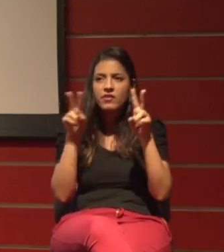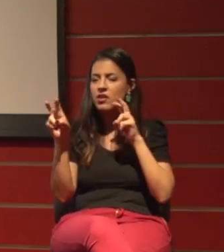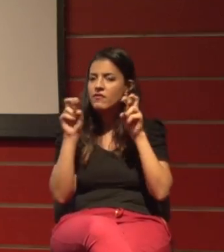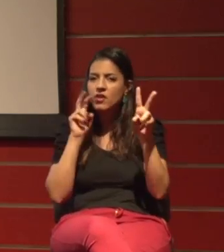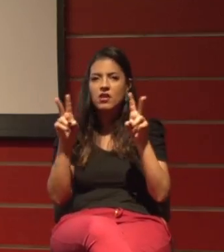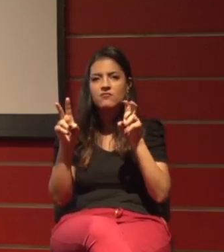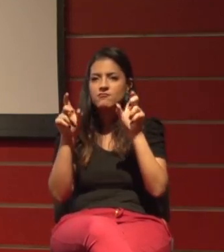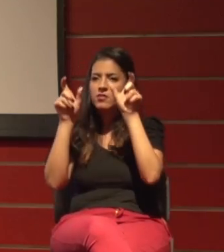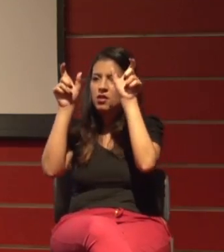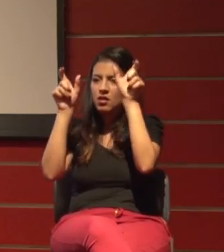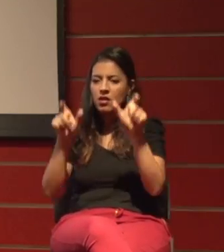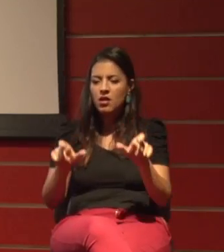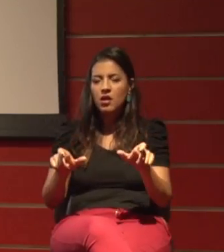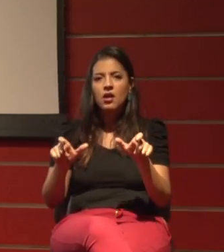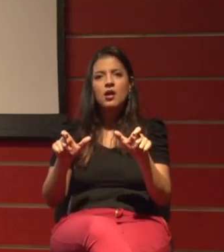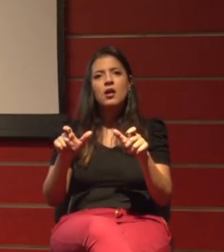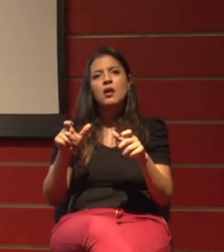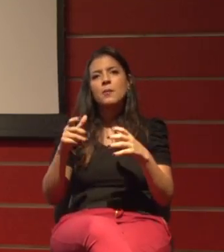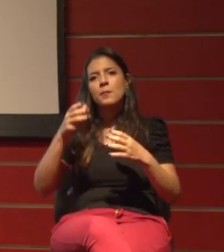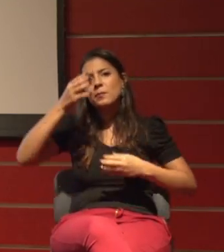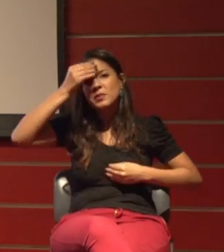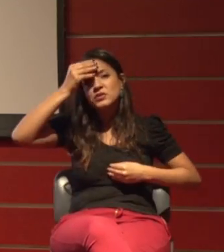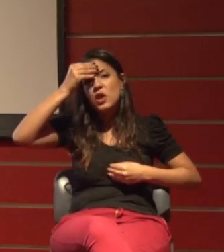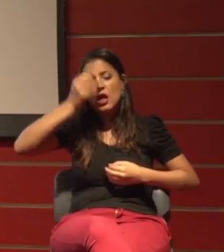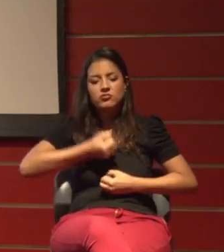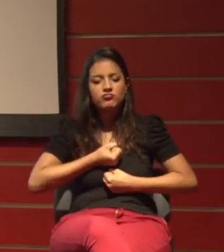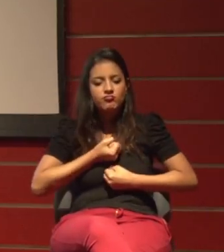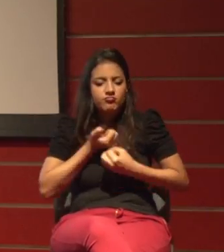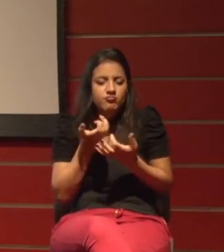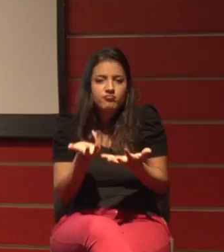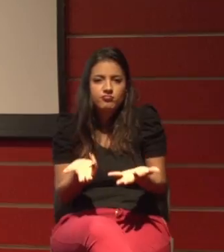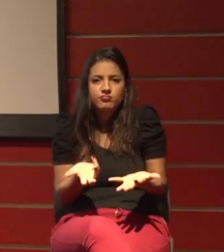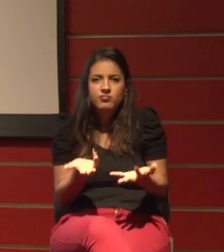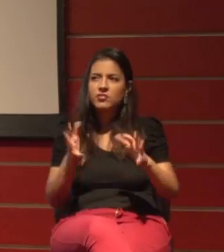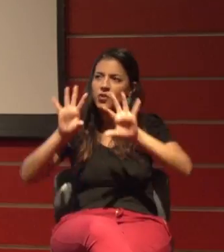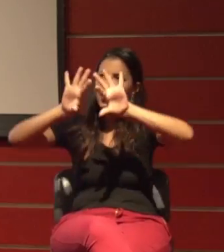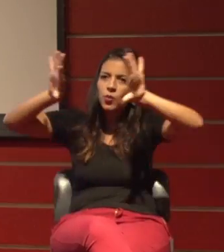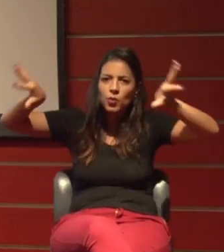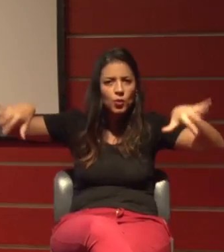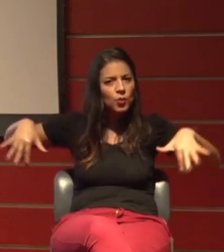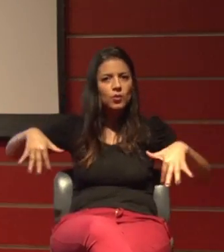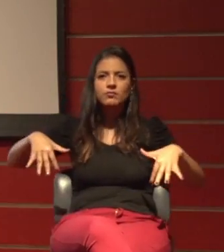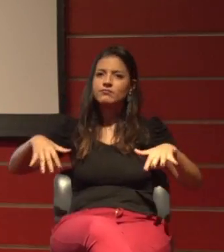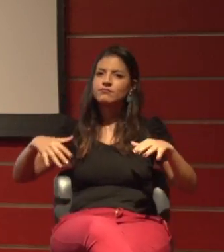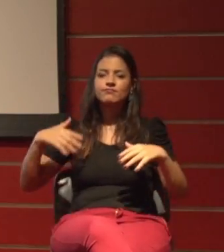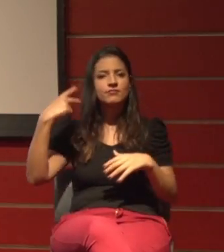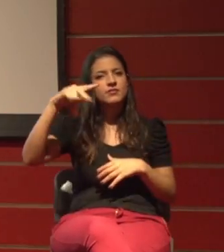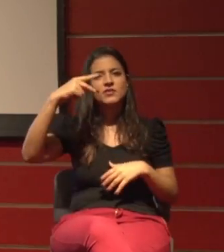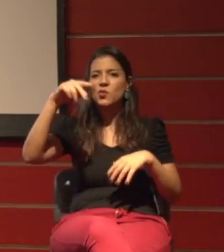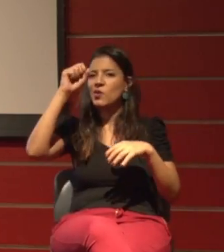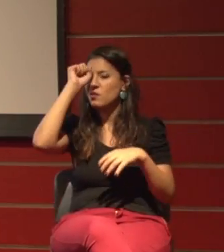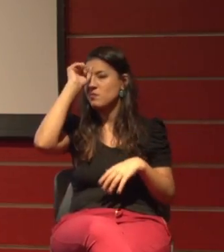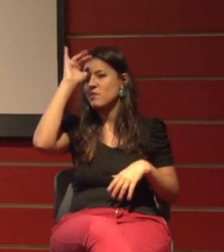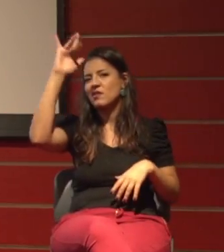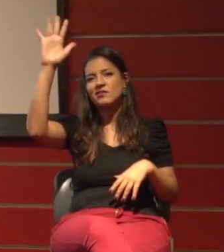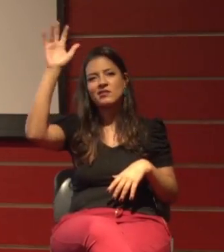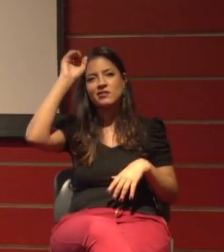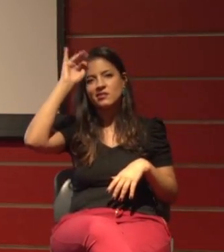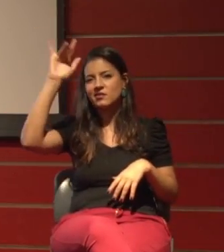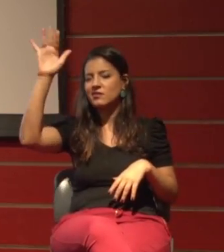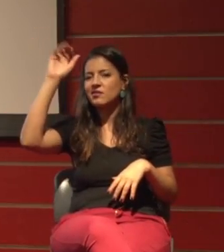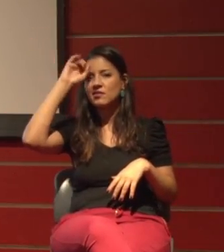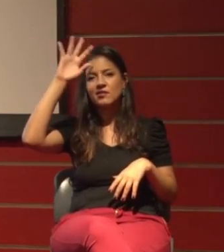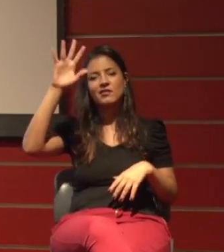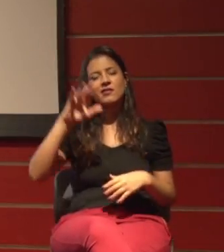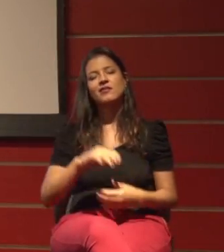complexo se expondo ali né Eh e deixando todo o resto em volta pra imaginação do do